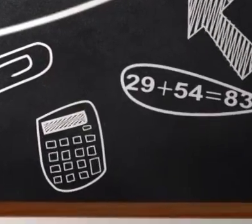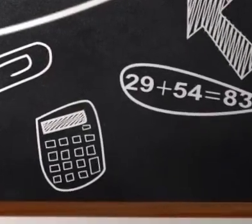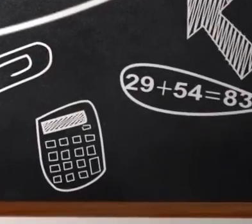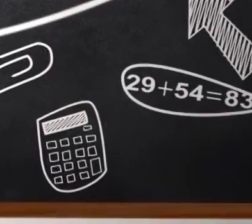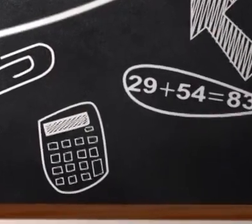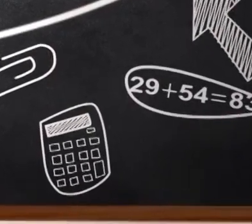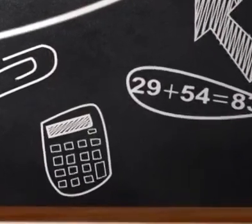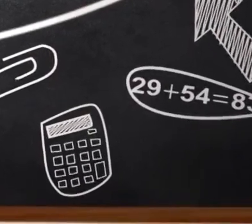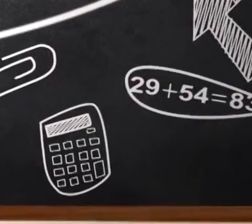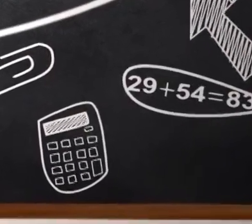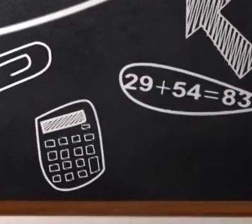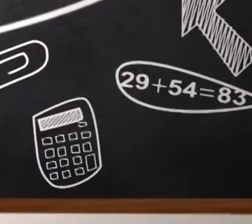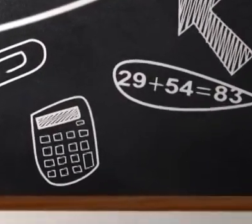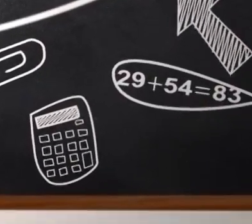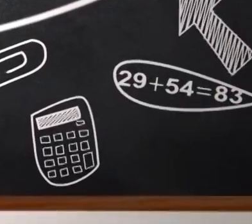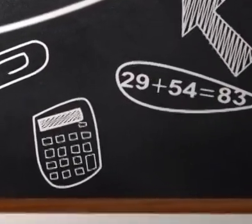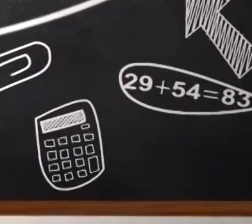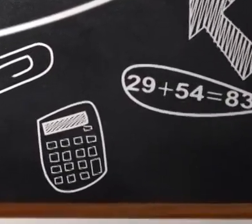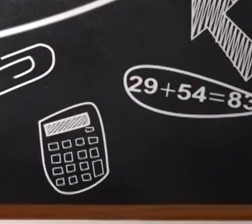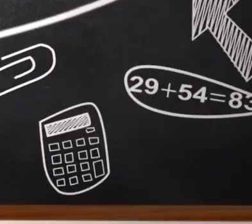E aí